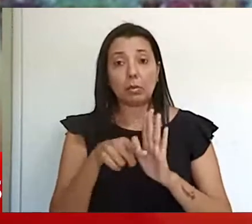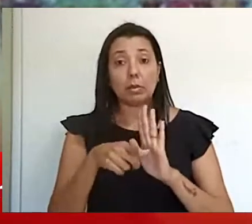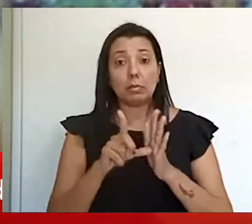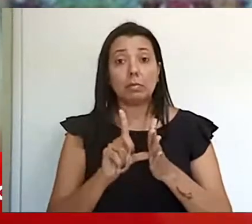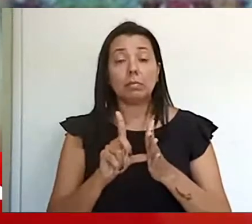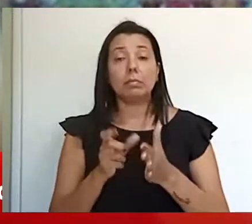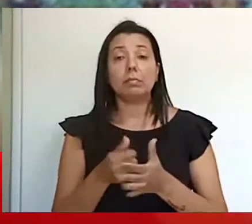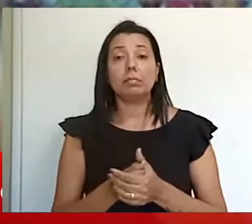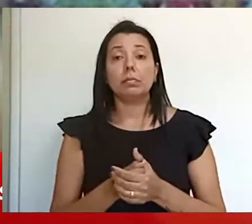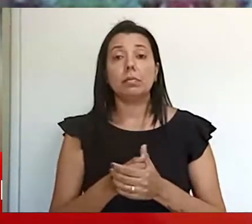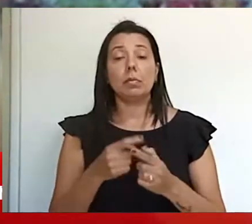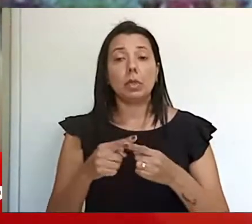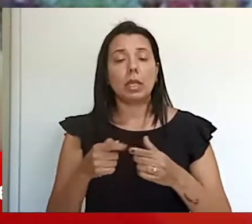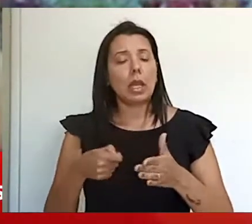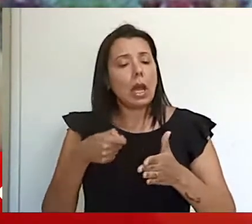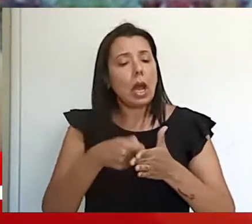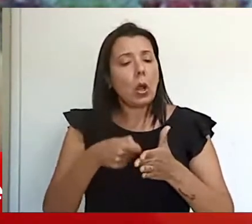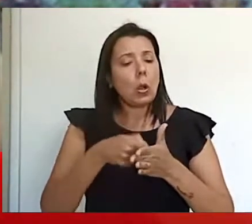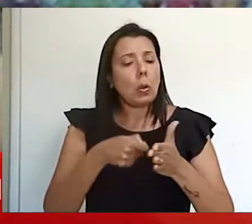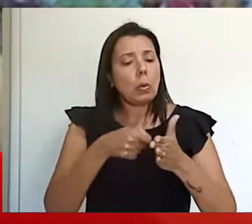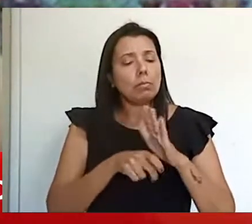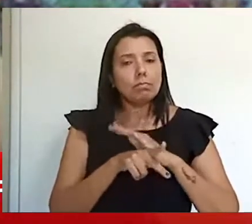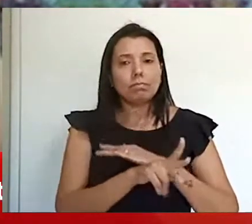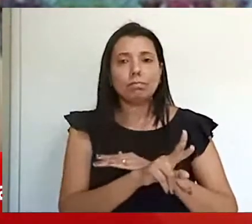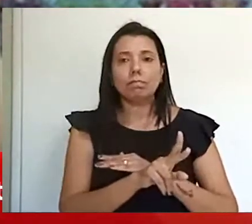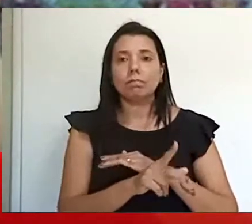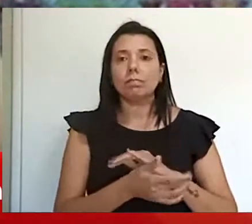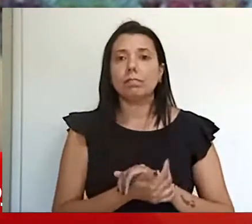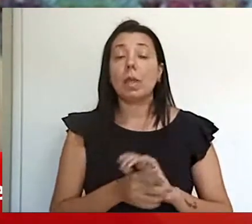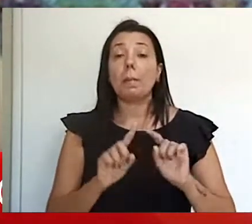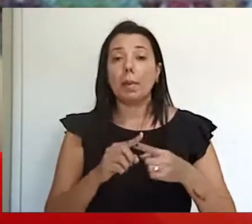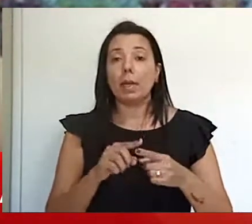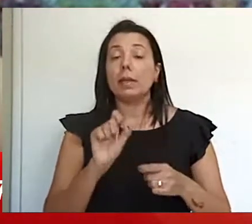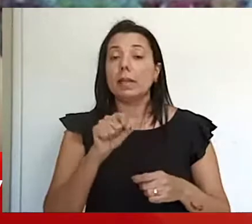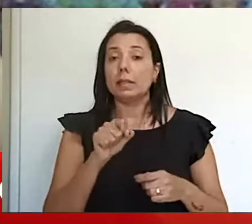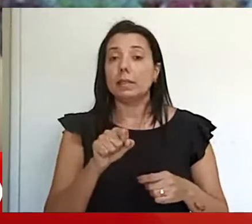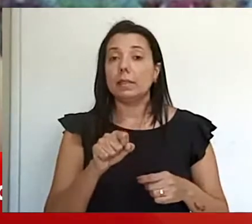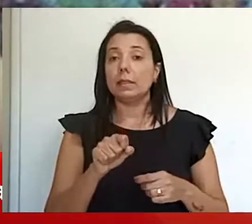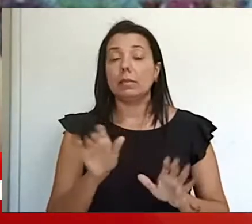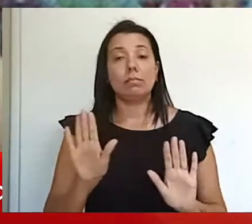a luta é diuturna, mas é isso. Então, a gente não tendo